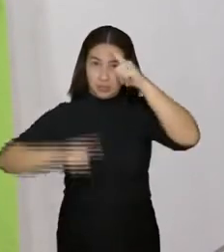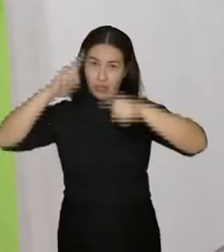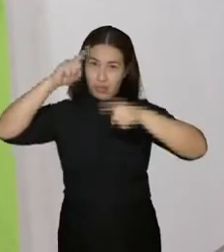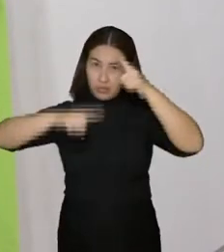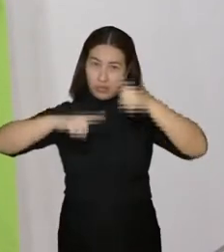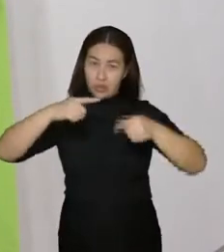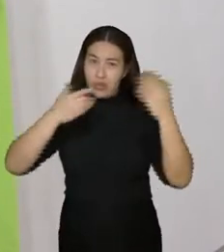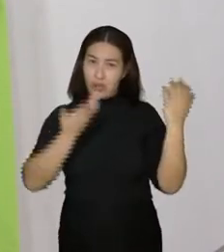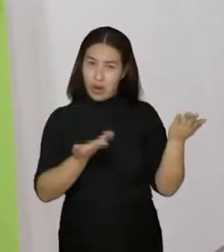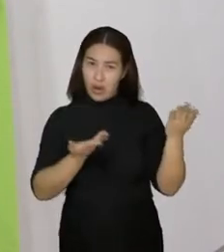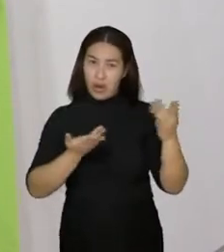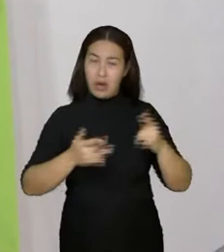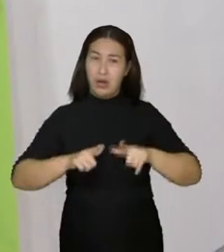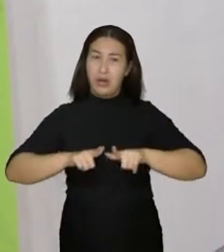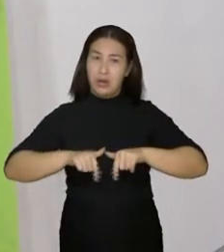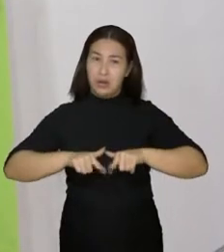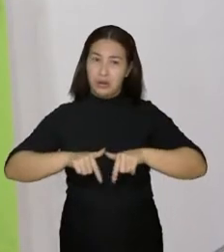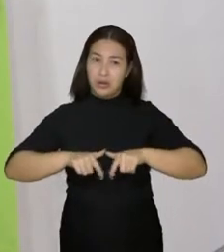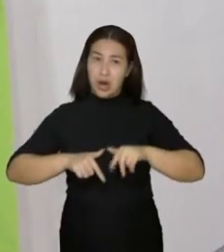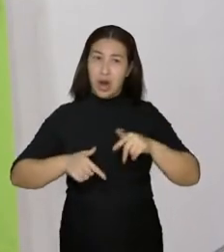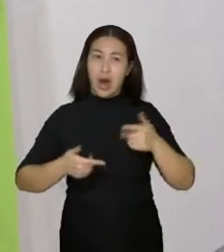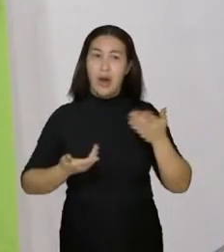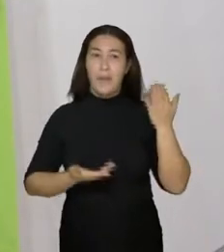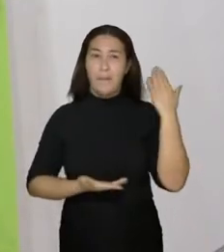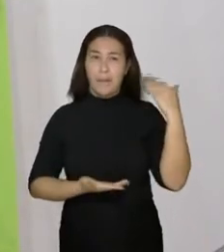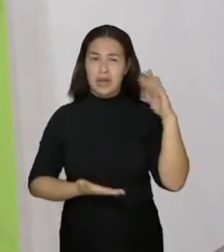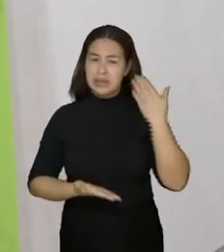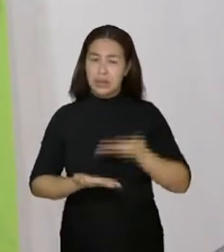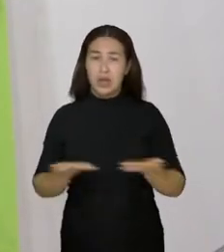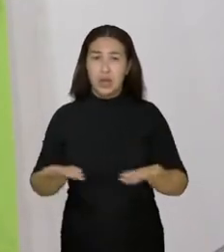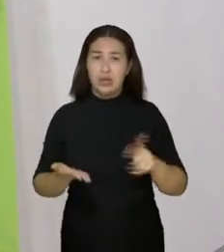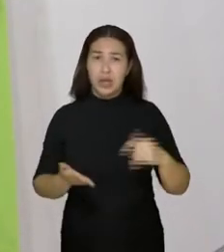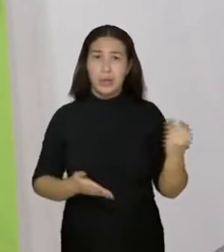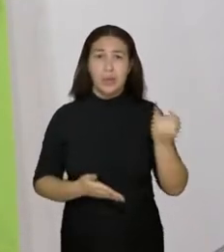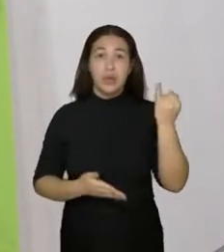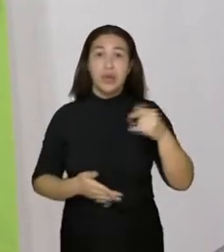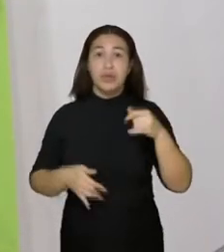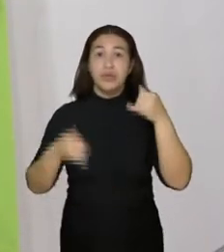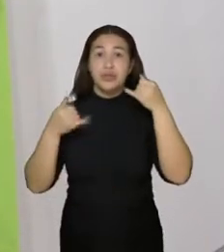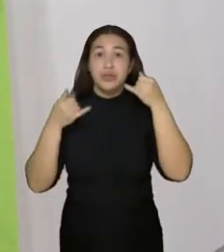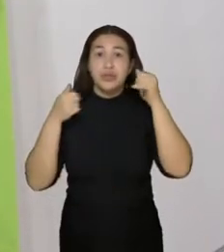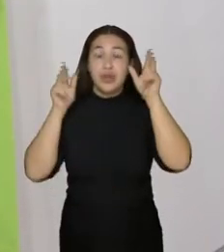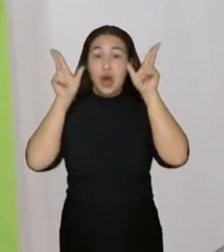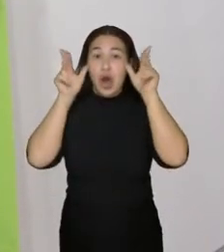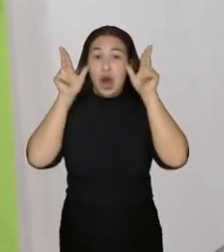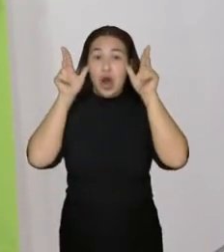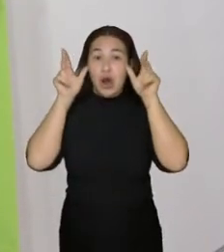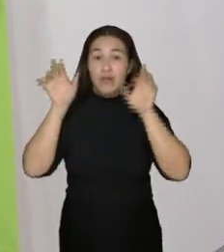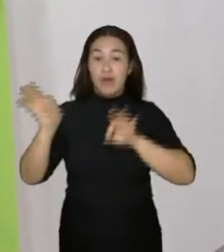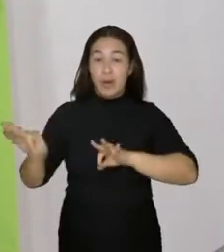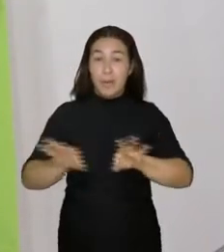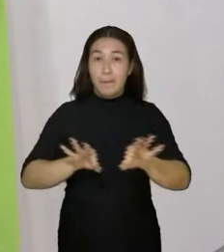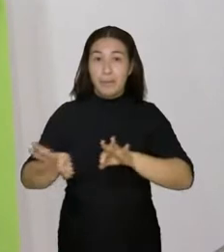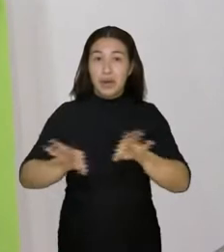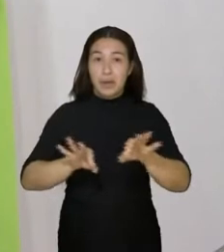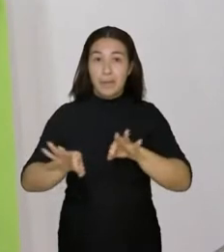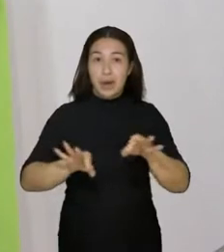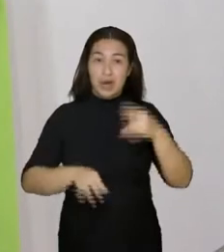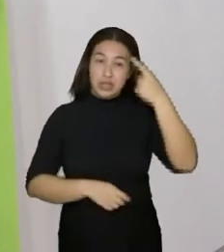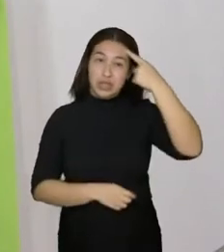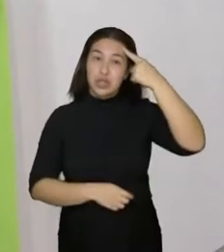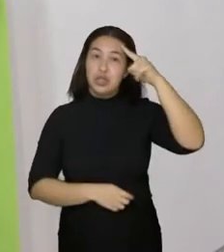mil anos e que continua muito atual ele dizia o cavalo prepara-se para o dia da Batalha